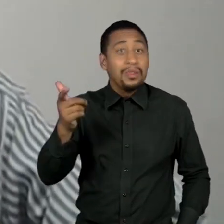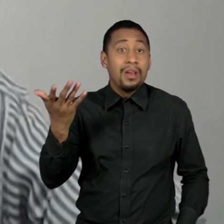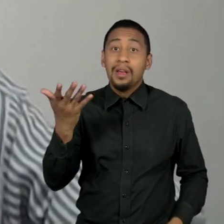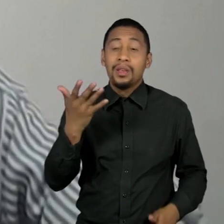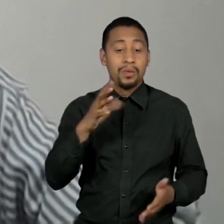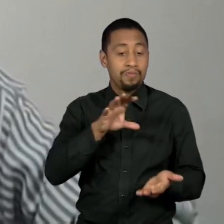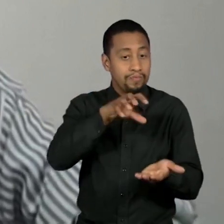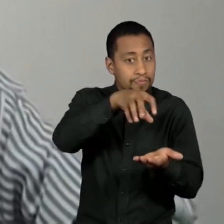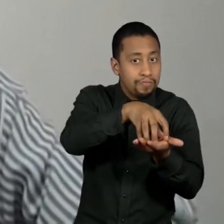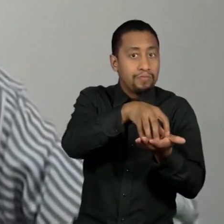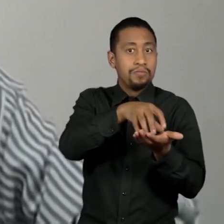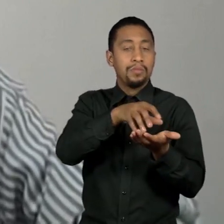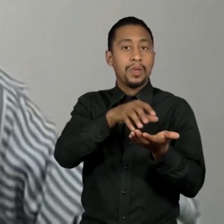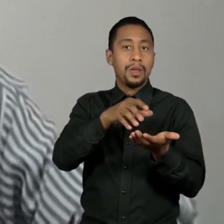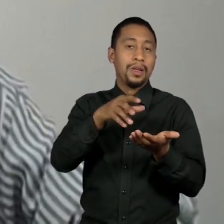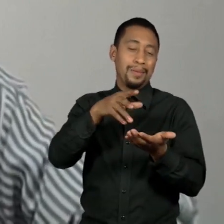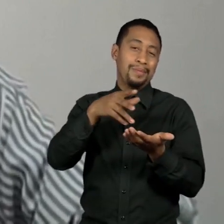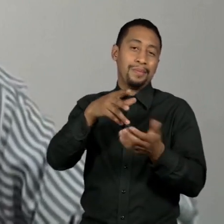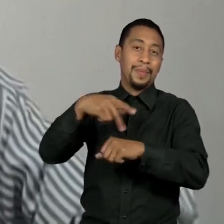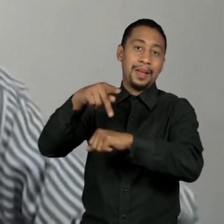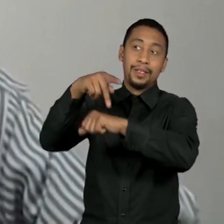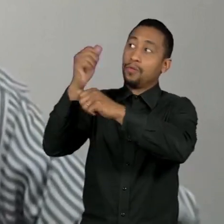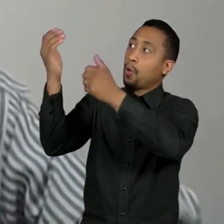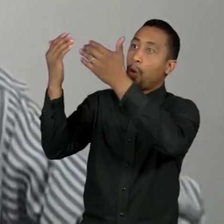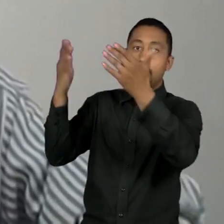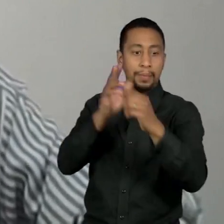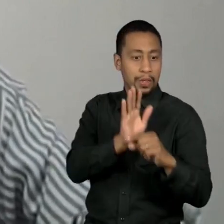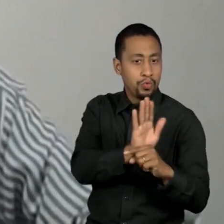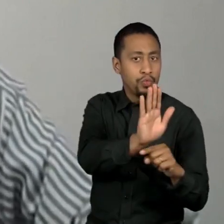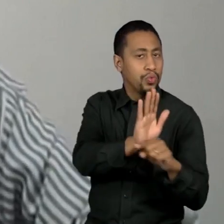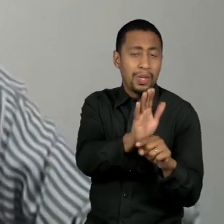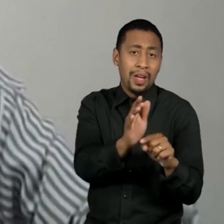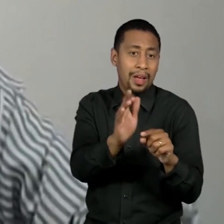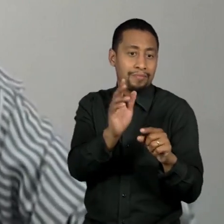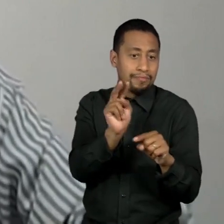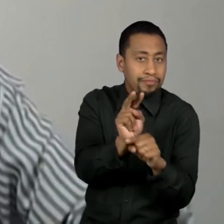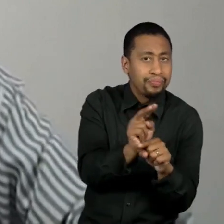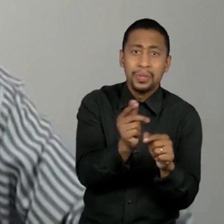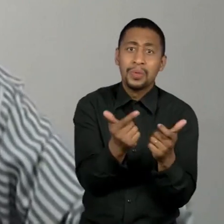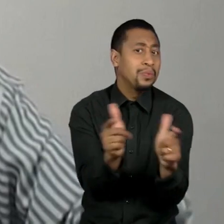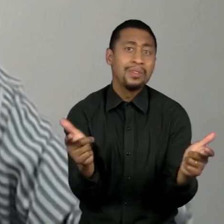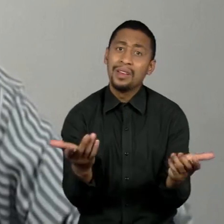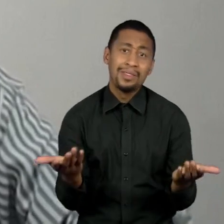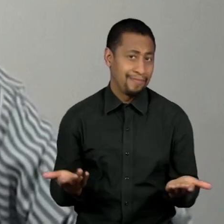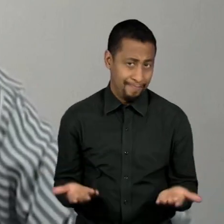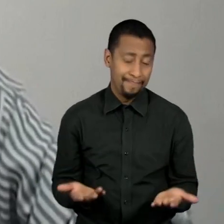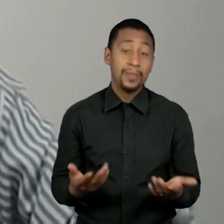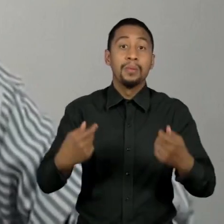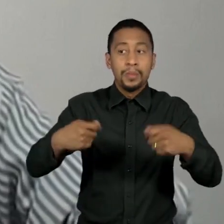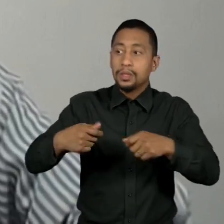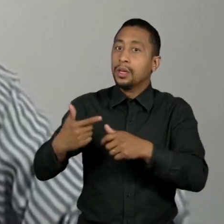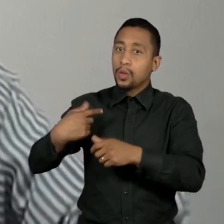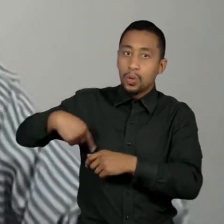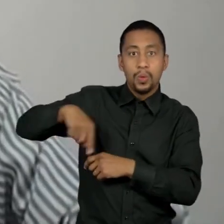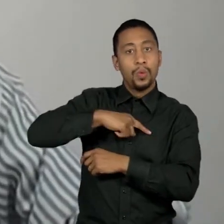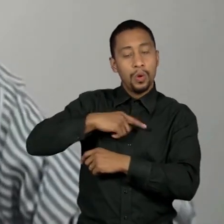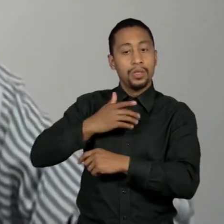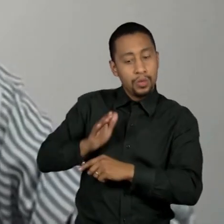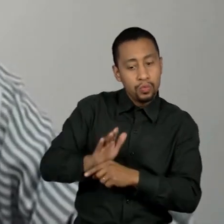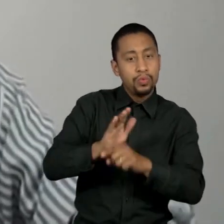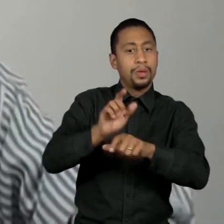sua palavrinha final. A dificuldade não termina, né, ao destino, e que eu acho que é parte da nossa responsabilidade,